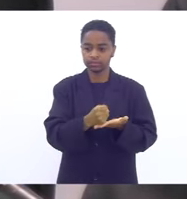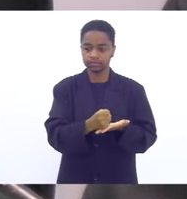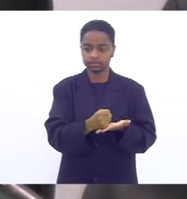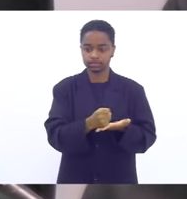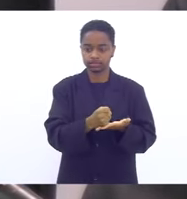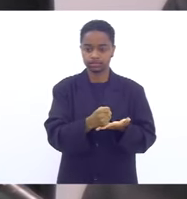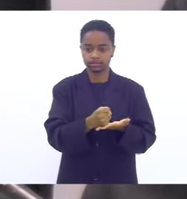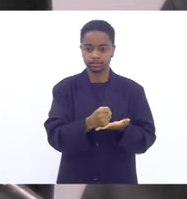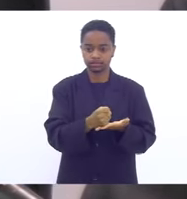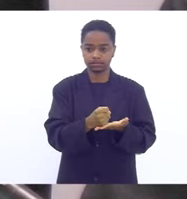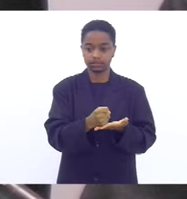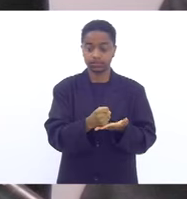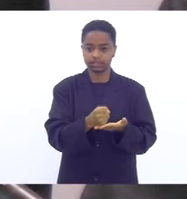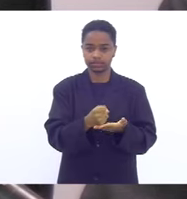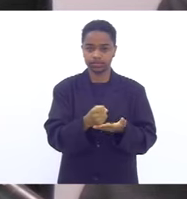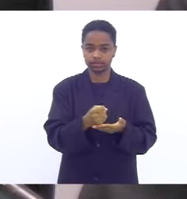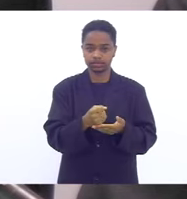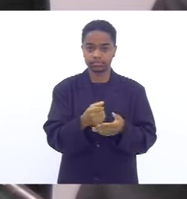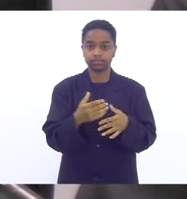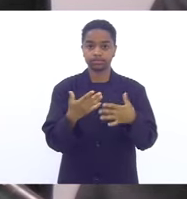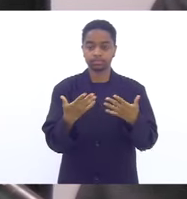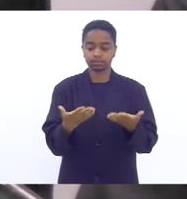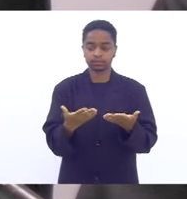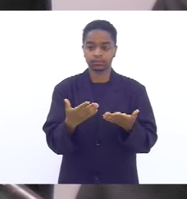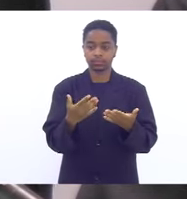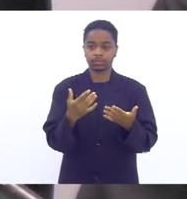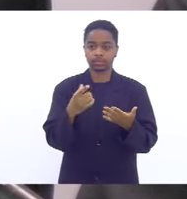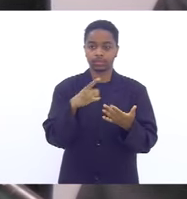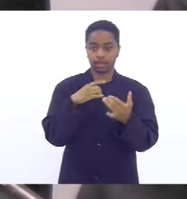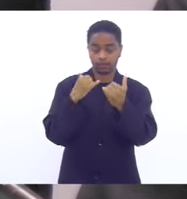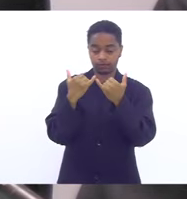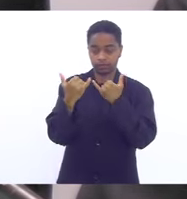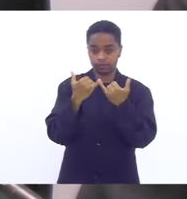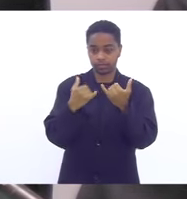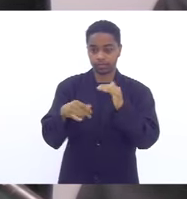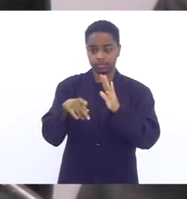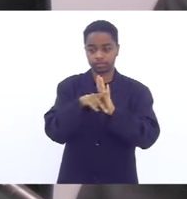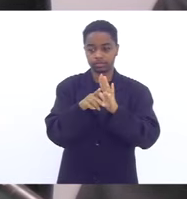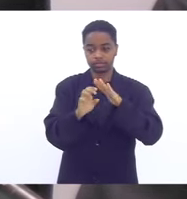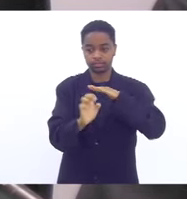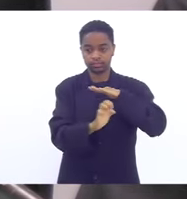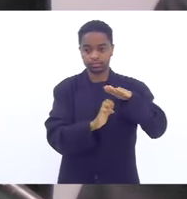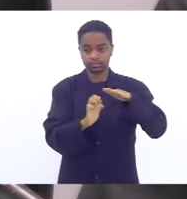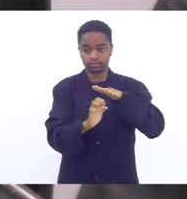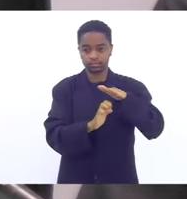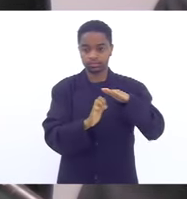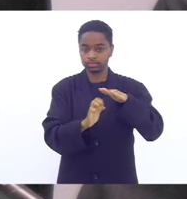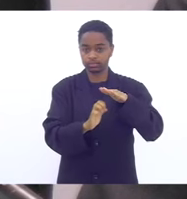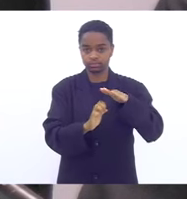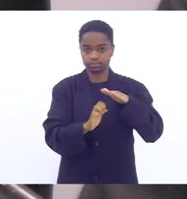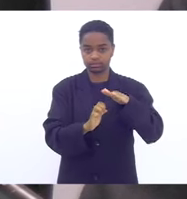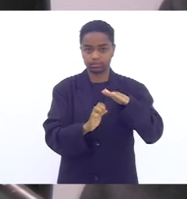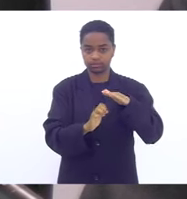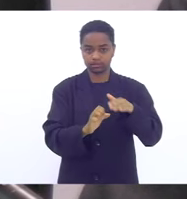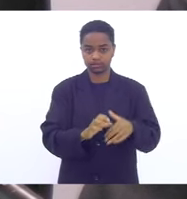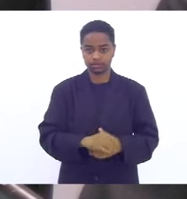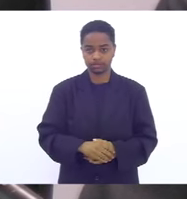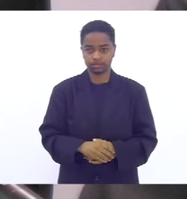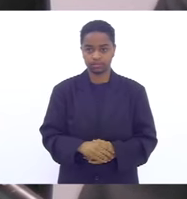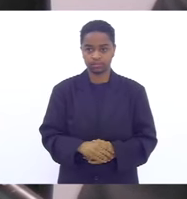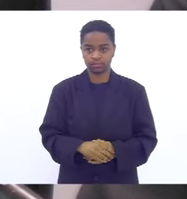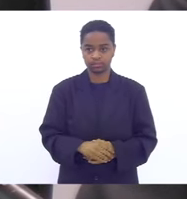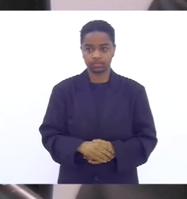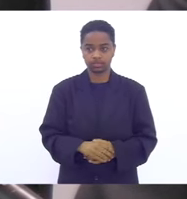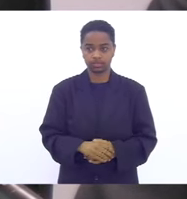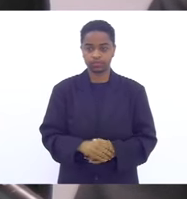tem, e o que aconteceu, e os dados mostram ali, os próprios dados da empresa, mostram que essa poda não foi feita. Então,